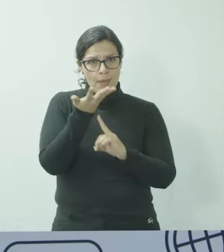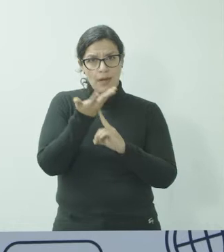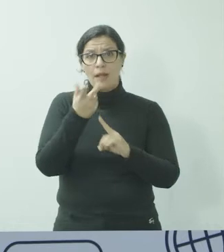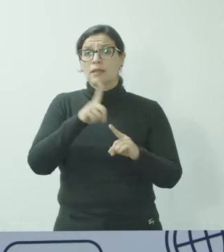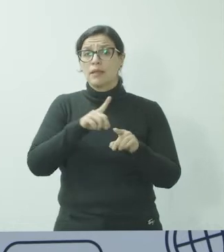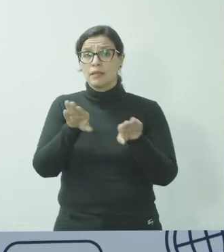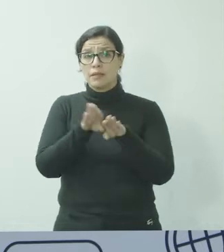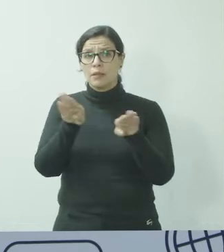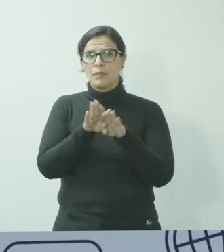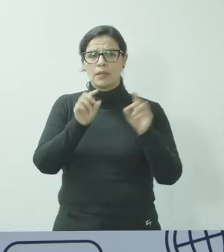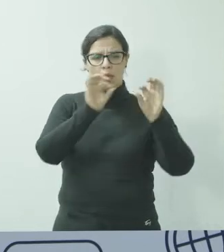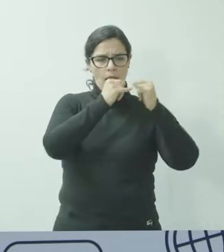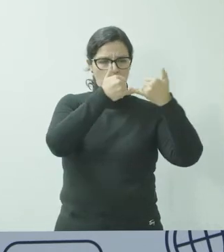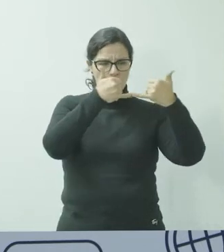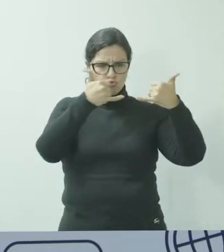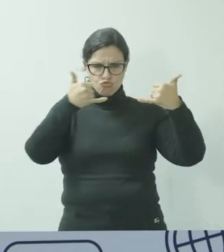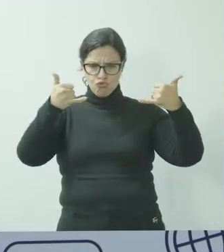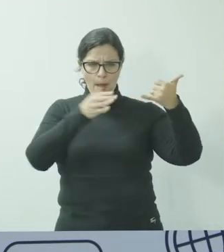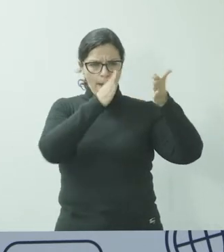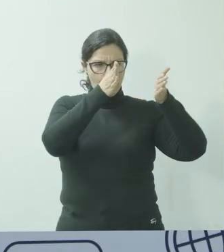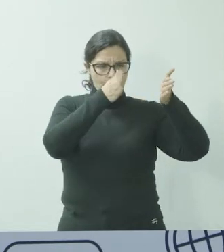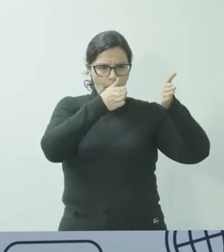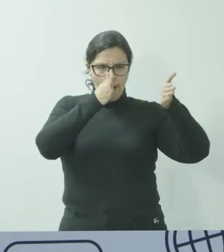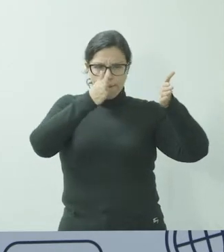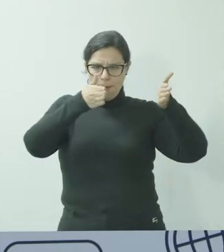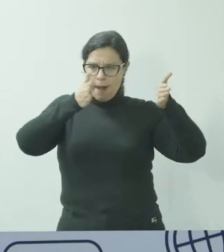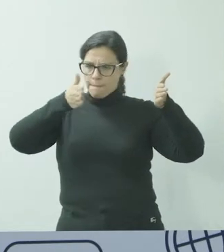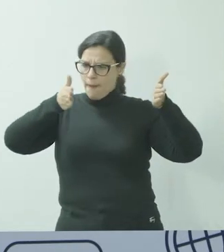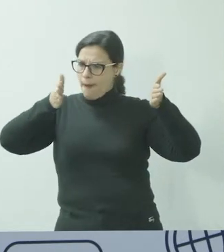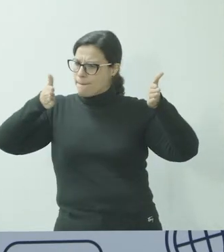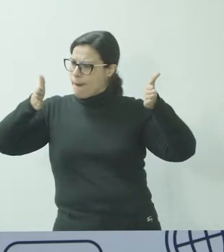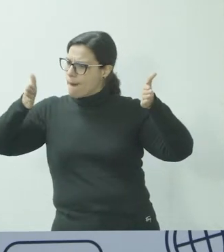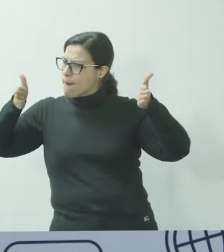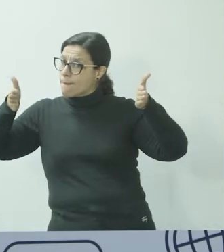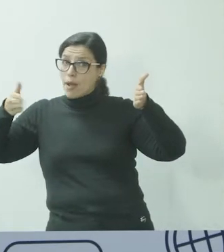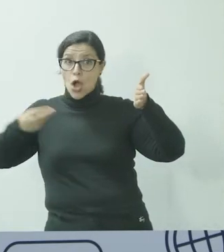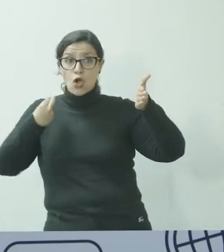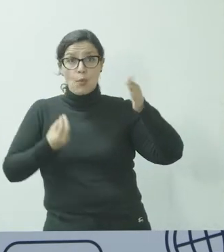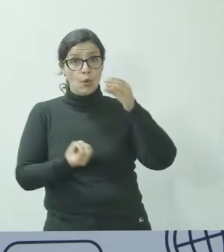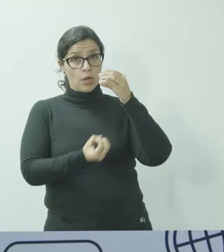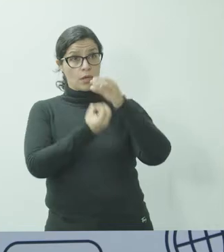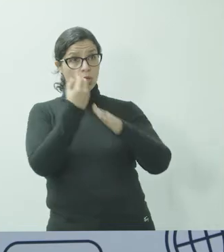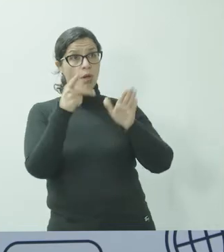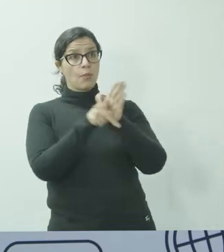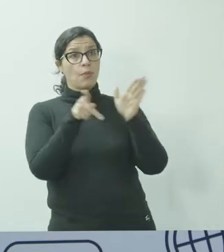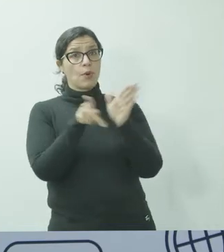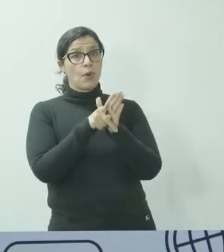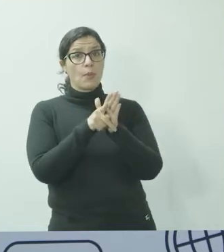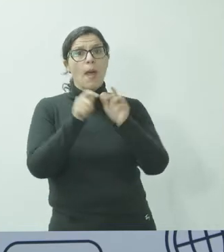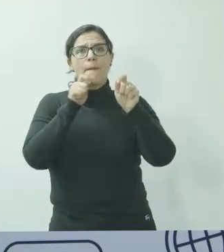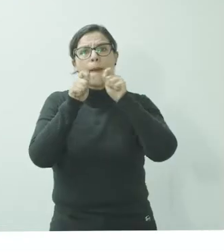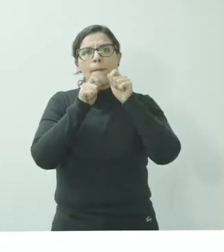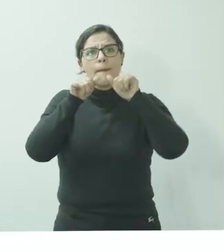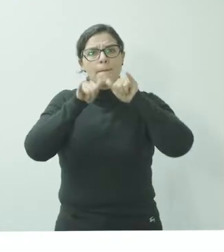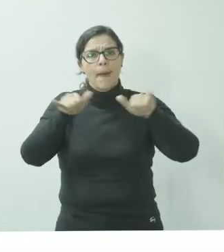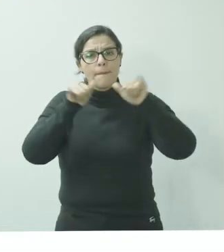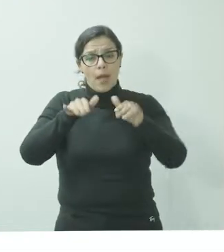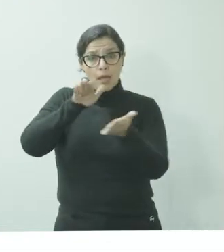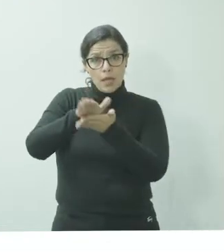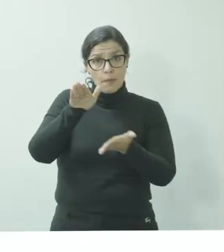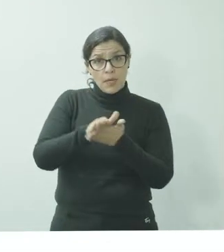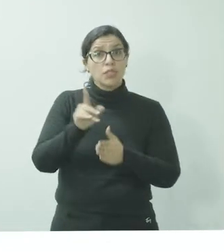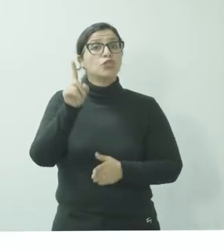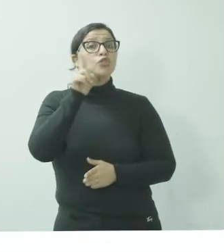Tempo relacionada a criação da Imprensa e a relação dela com o cotidiano